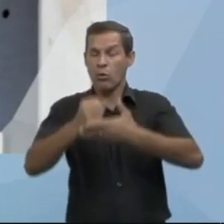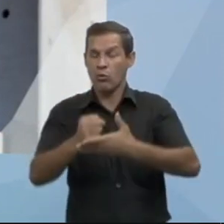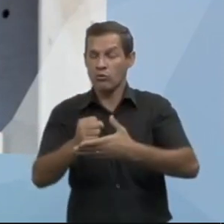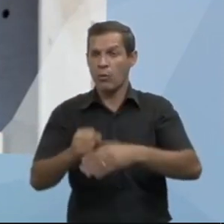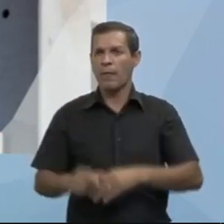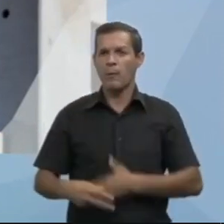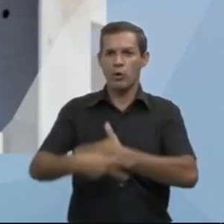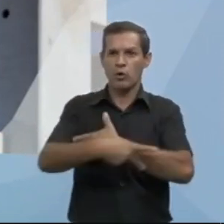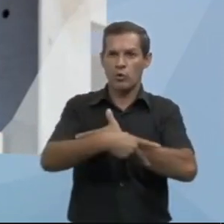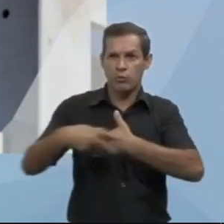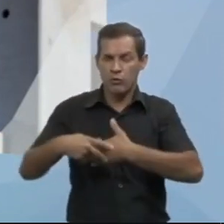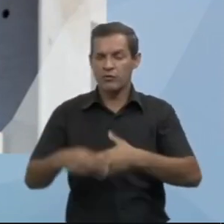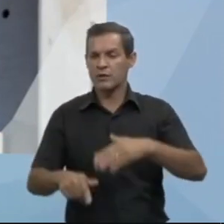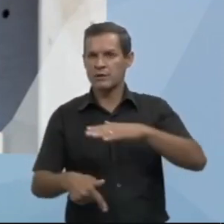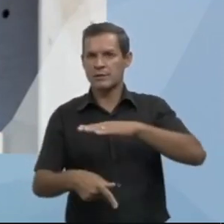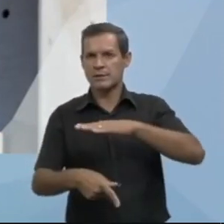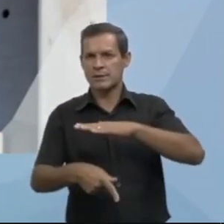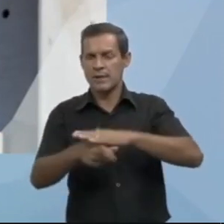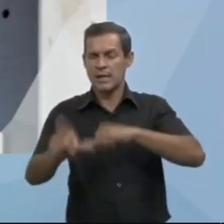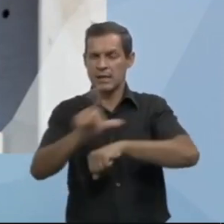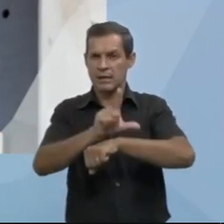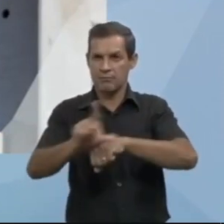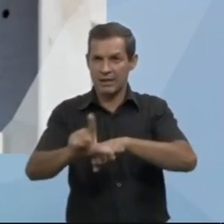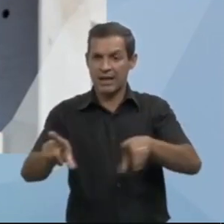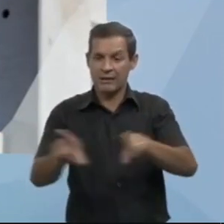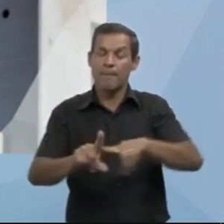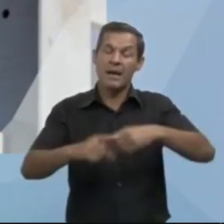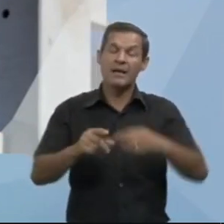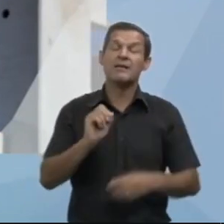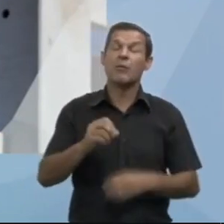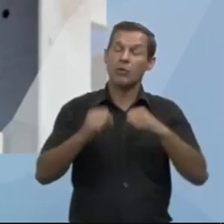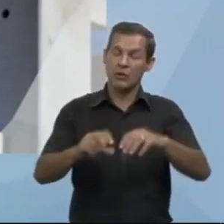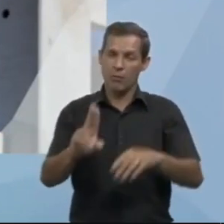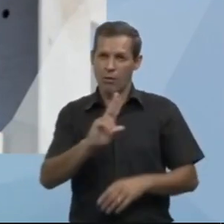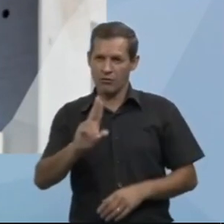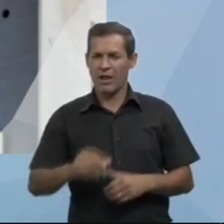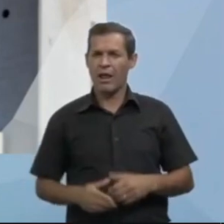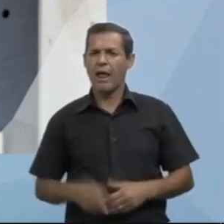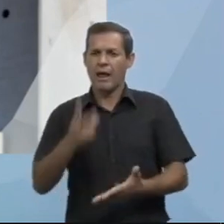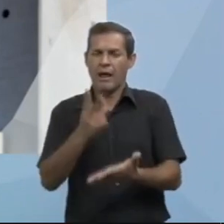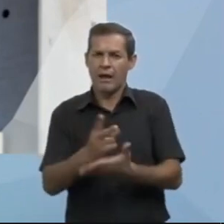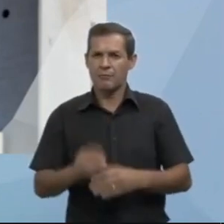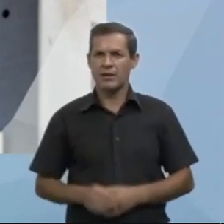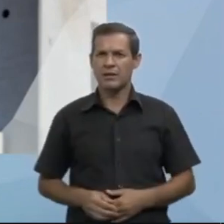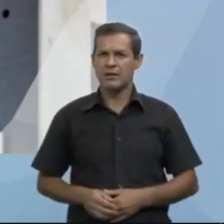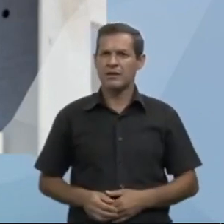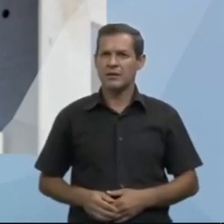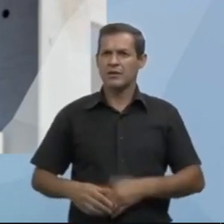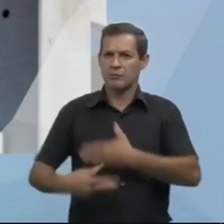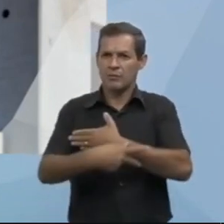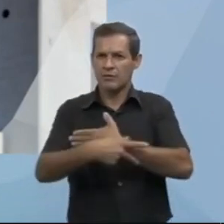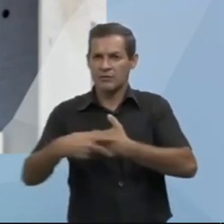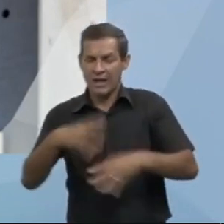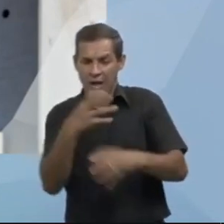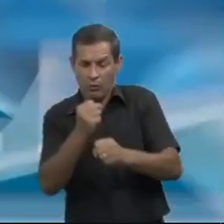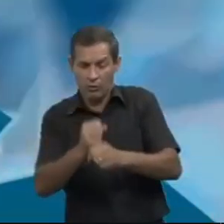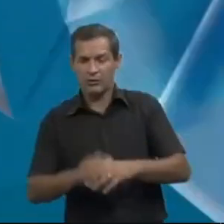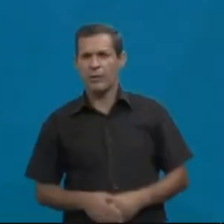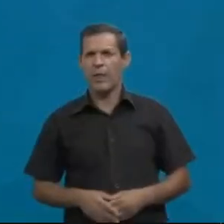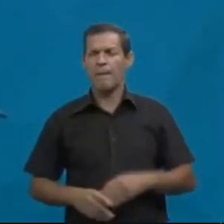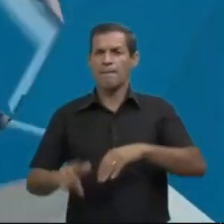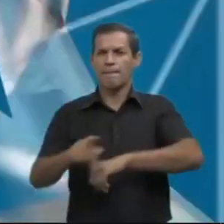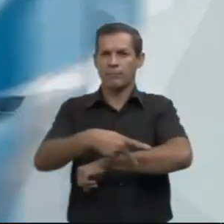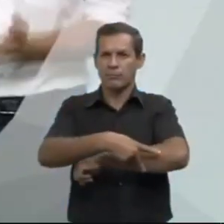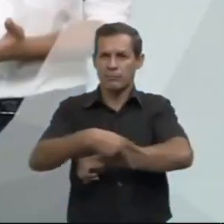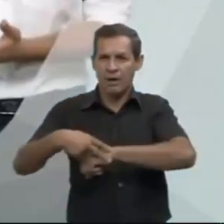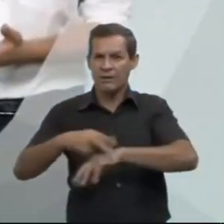As lajes maciças podem ser consideradas vigas achatadas, uma vez que podemos utilizar as mesmas equações de dimensionamento calculadas para as vigas.